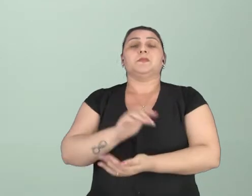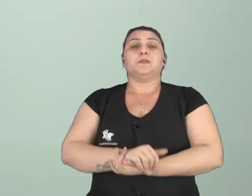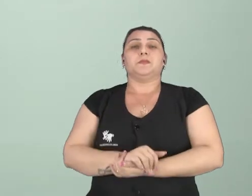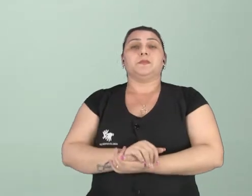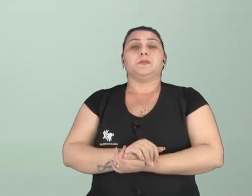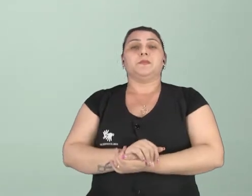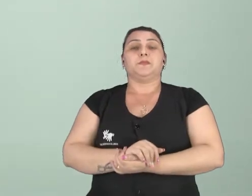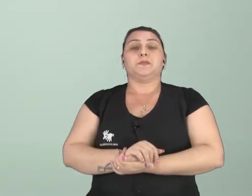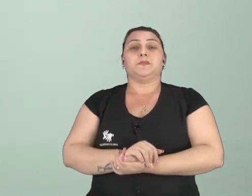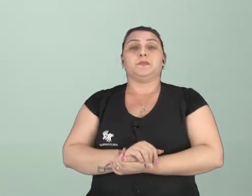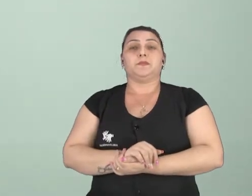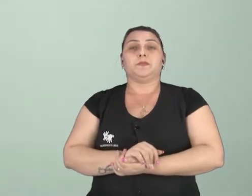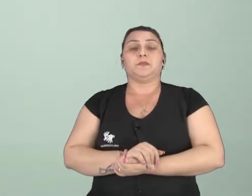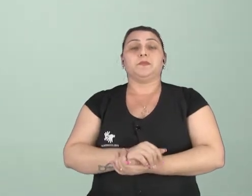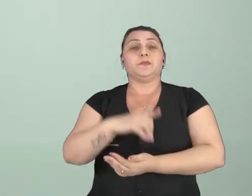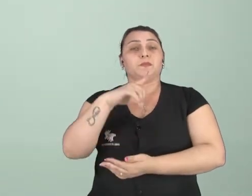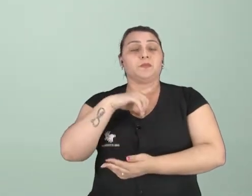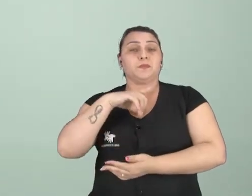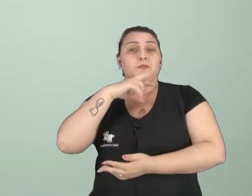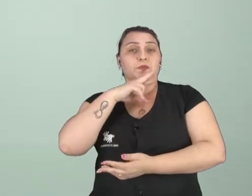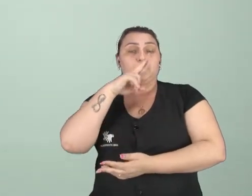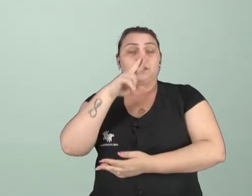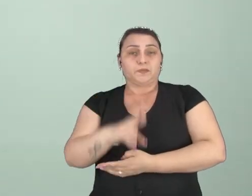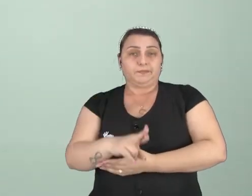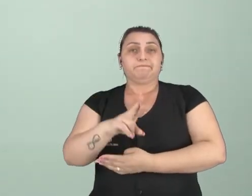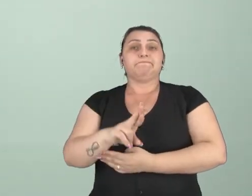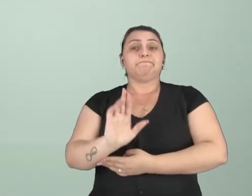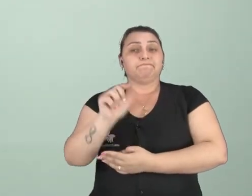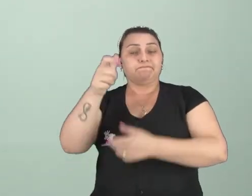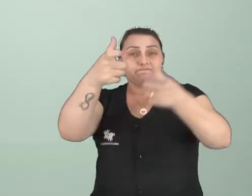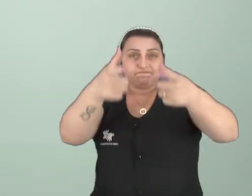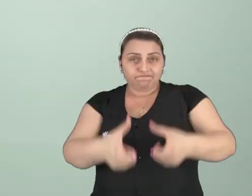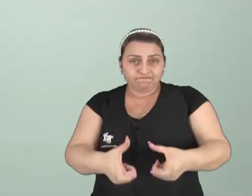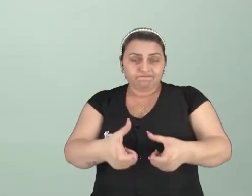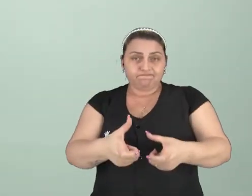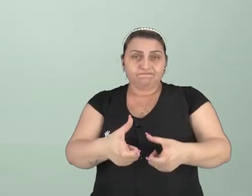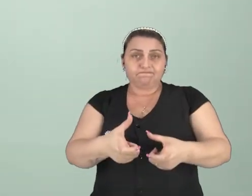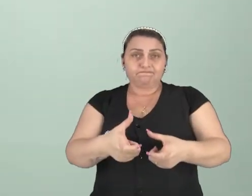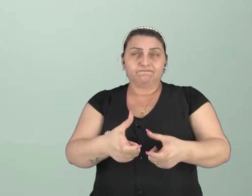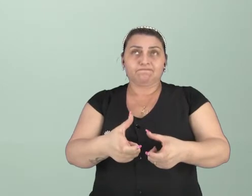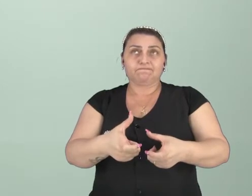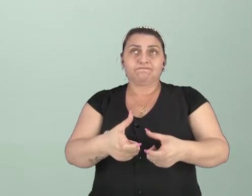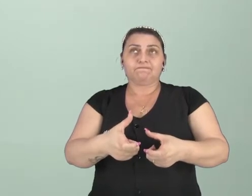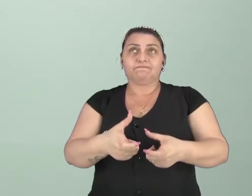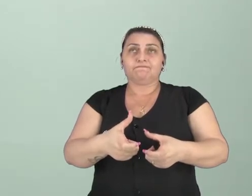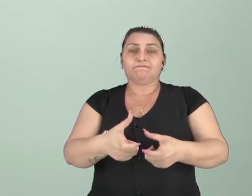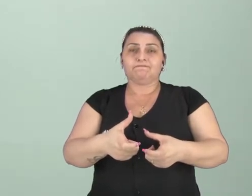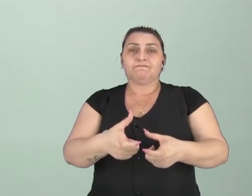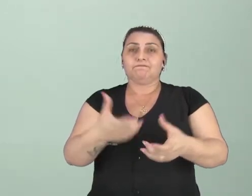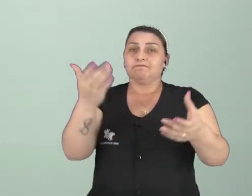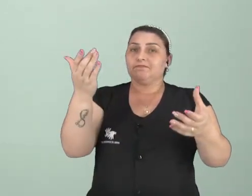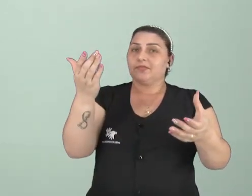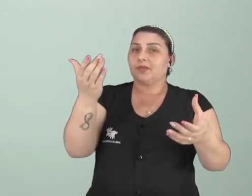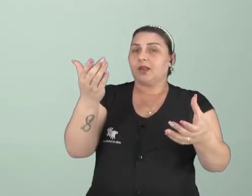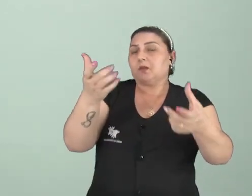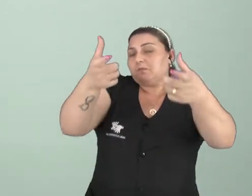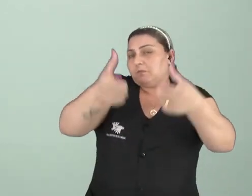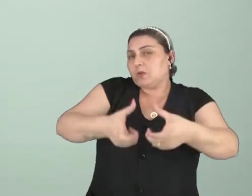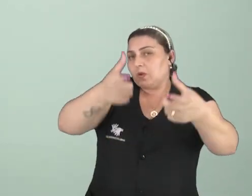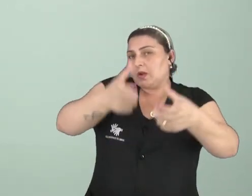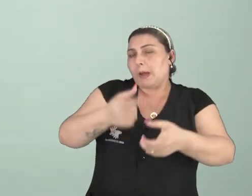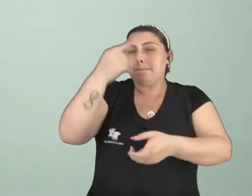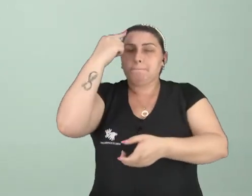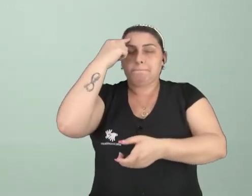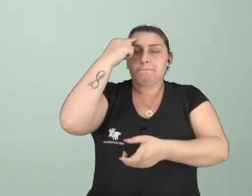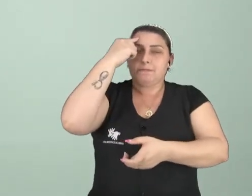autoridade maior a eles em que eles tivessem que responder por determinados, enfim, não processo, processo a gente já